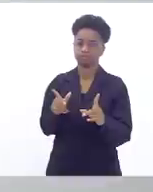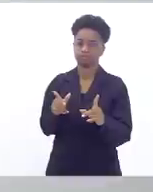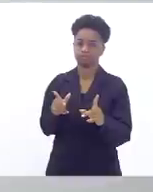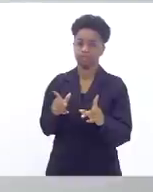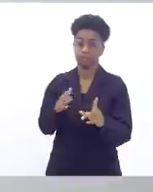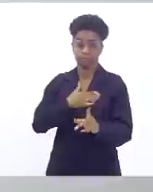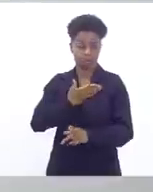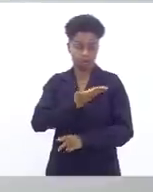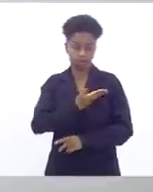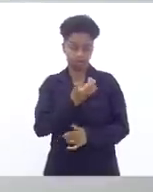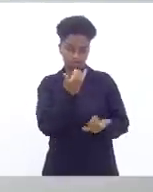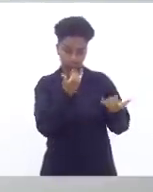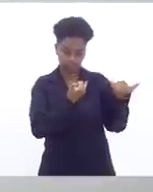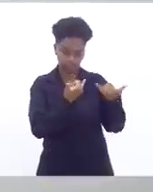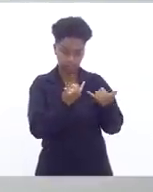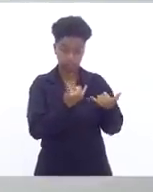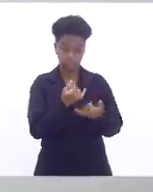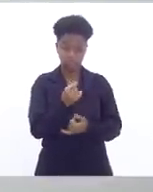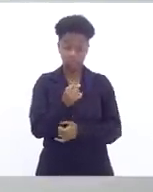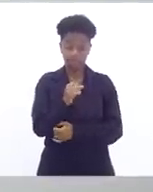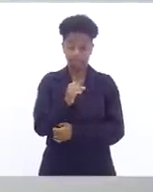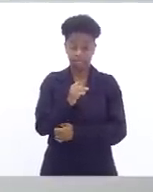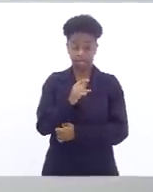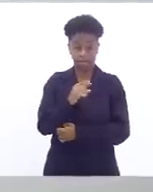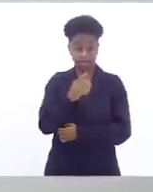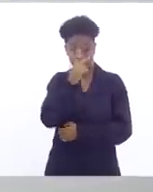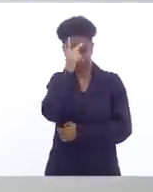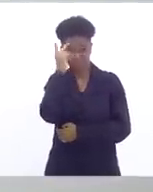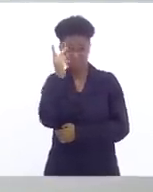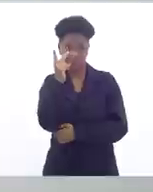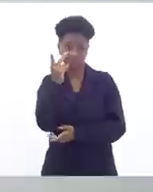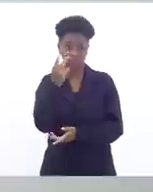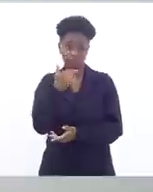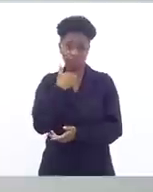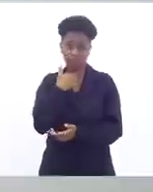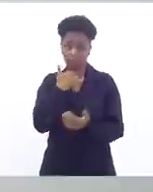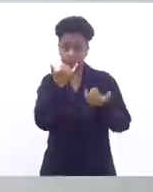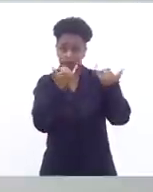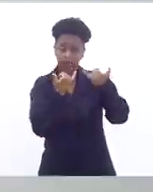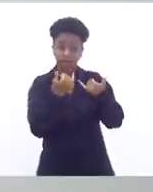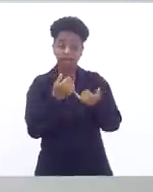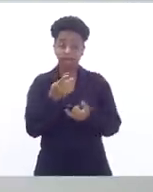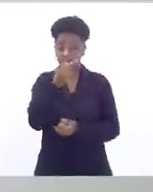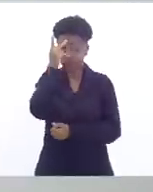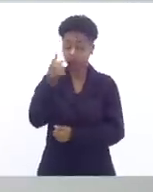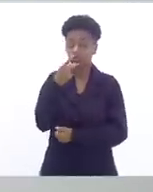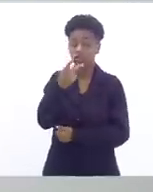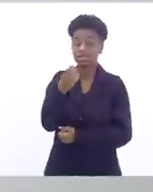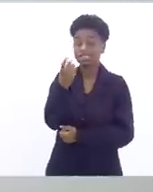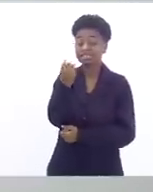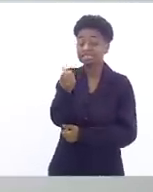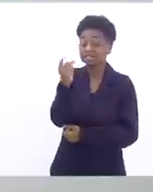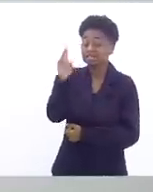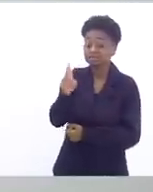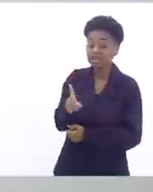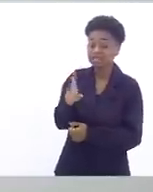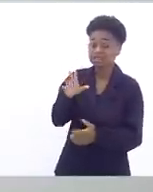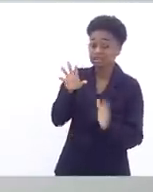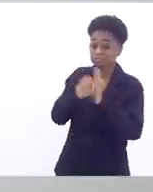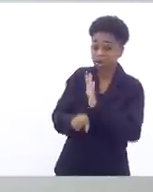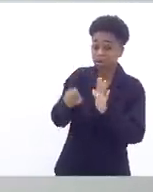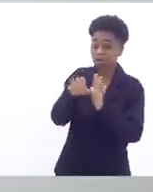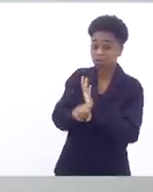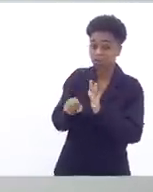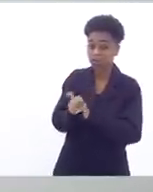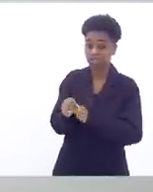vi um amigo falar que uma pessoa que não deveríamos ouvir isso falou que ela foi assaltada seis vezes e o colega falou pô se